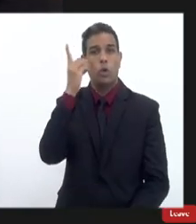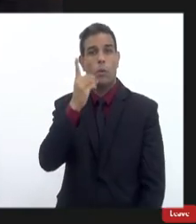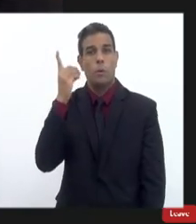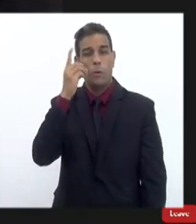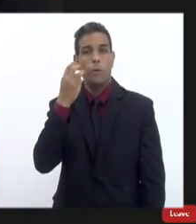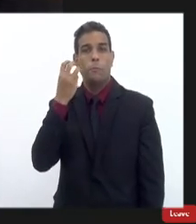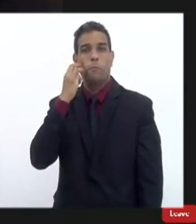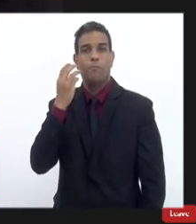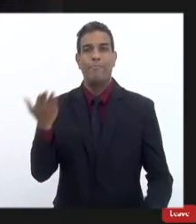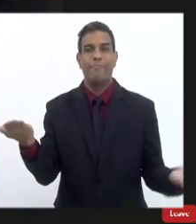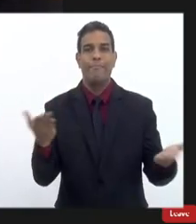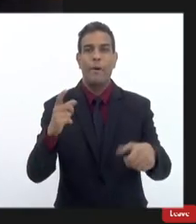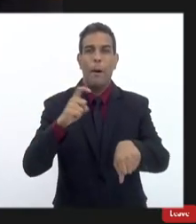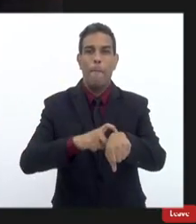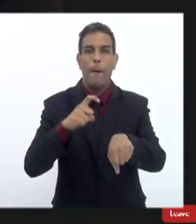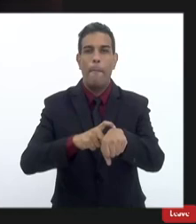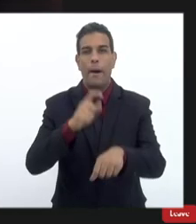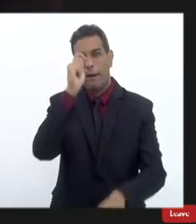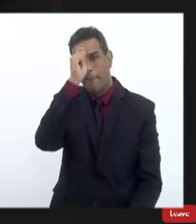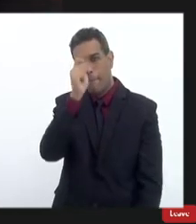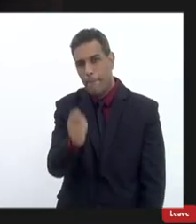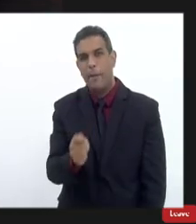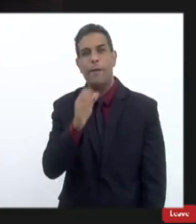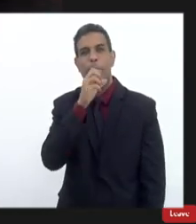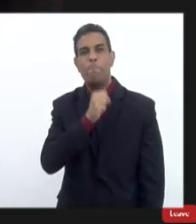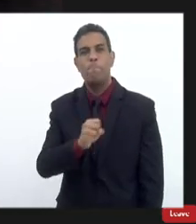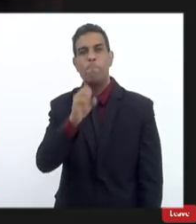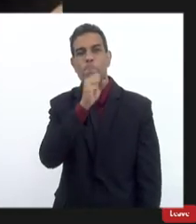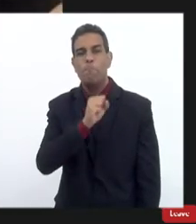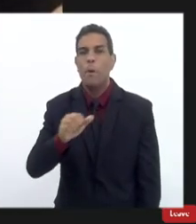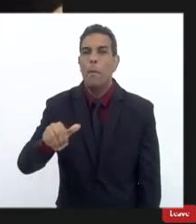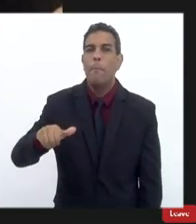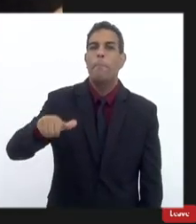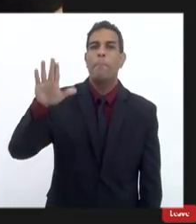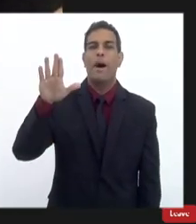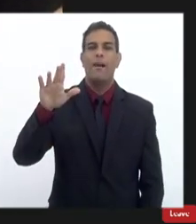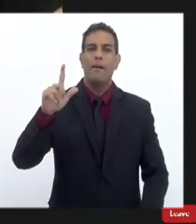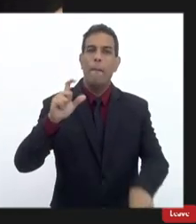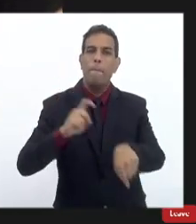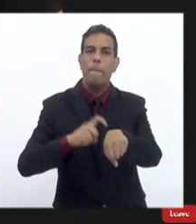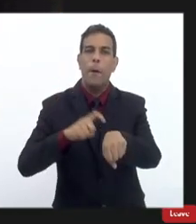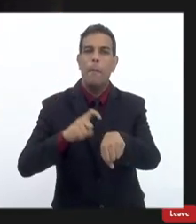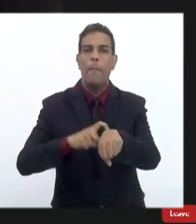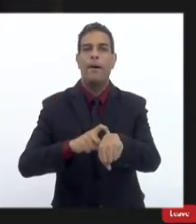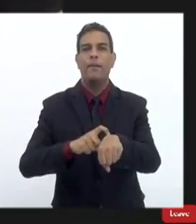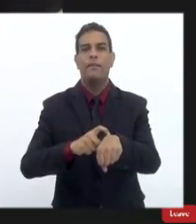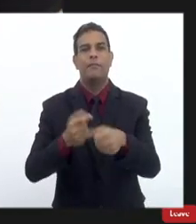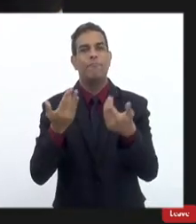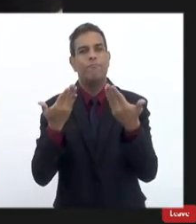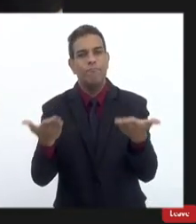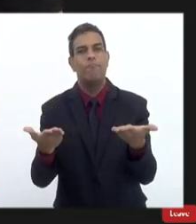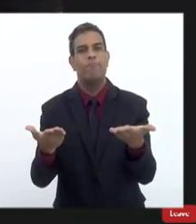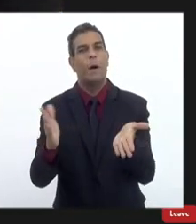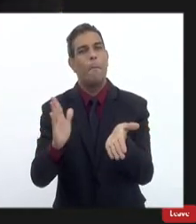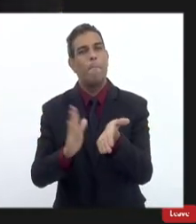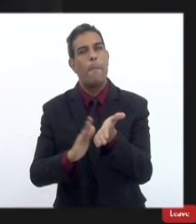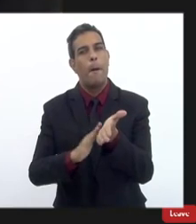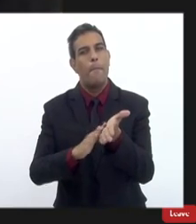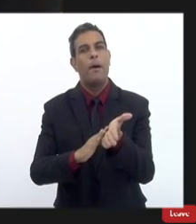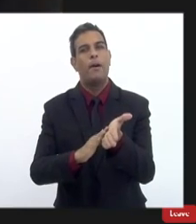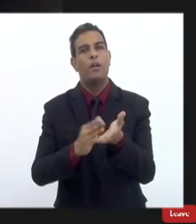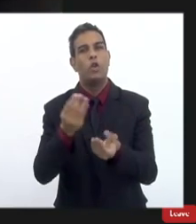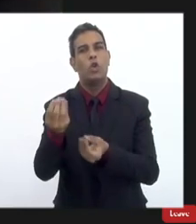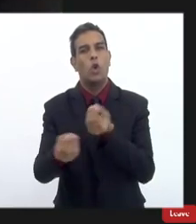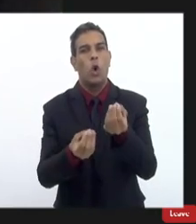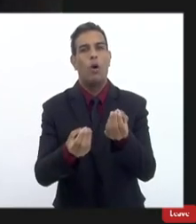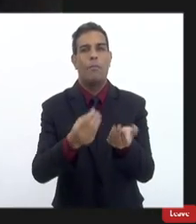de obscurantismo, homenagear o Paulo Freire é uma necessidade, mas, no atual cenário, é digno de da gente parabenizar a atitude da